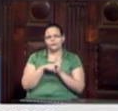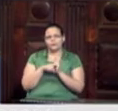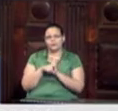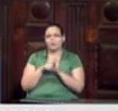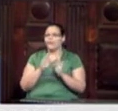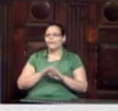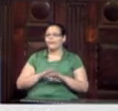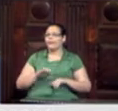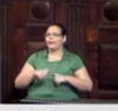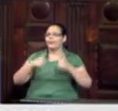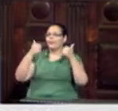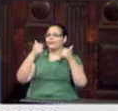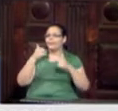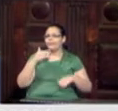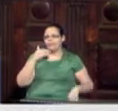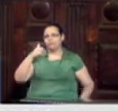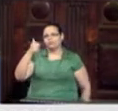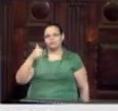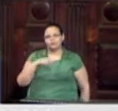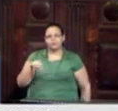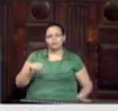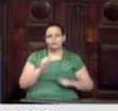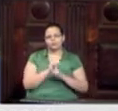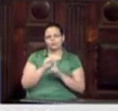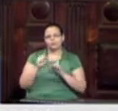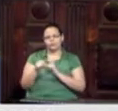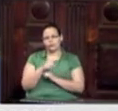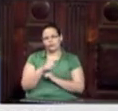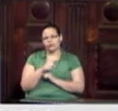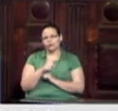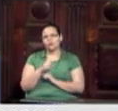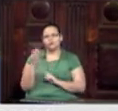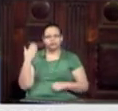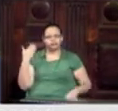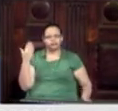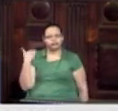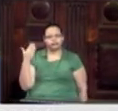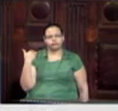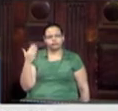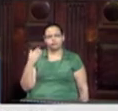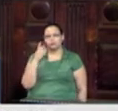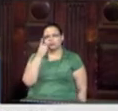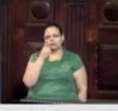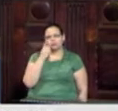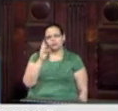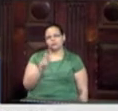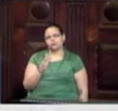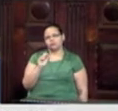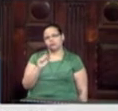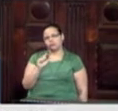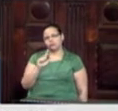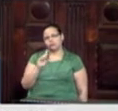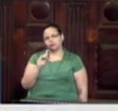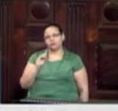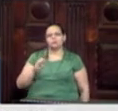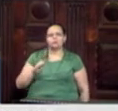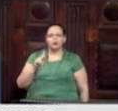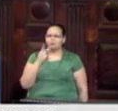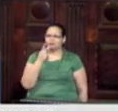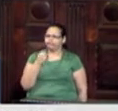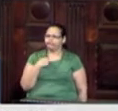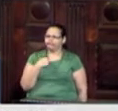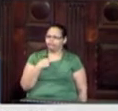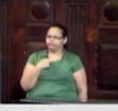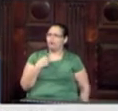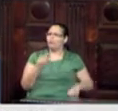seja o melhor para a nossa sociedade. E naquela época, deputado Valdec, ainda disseram assim para mim,